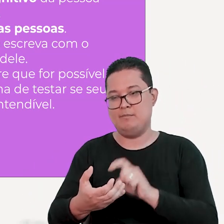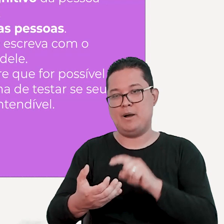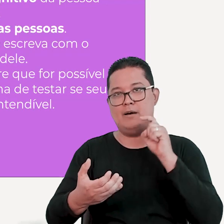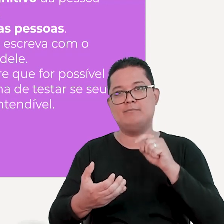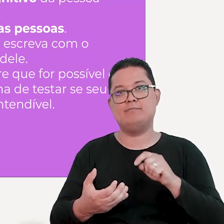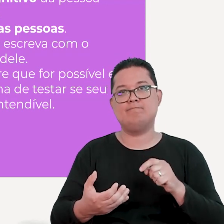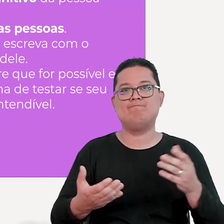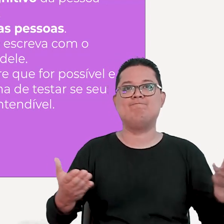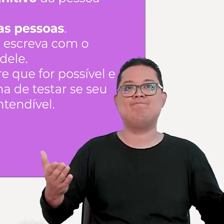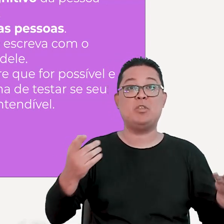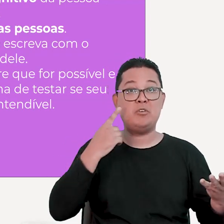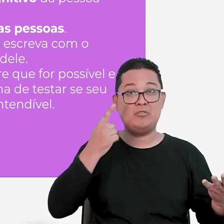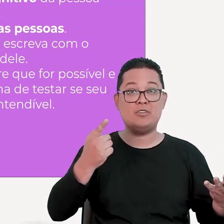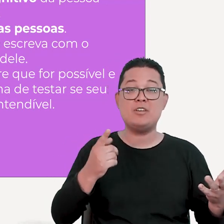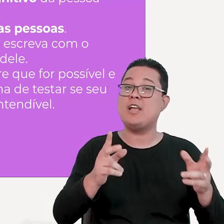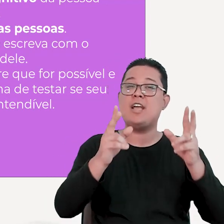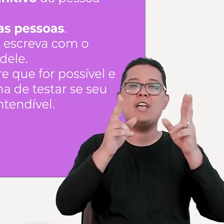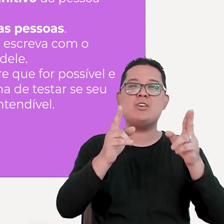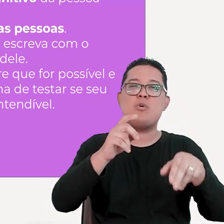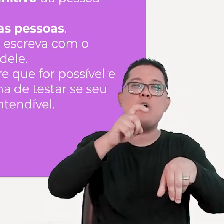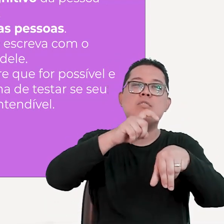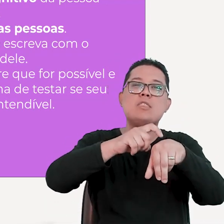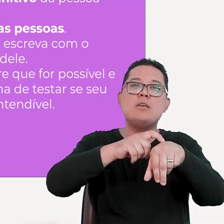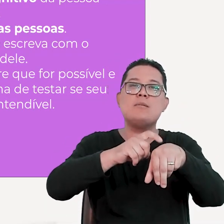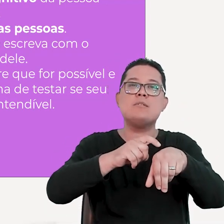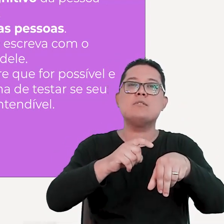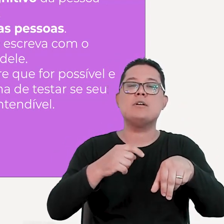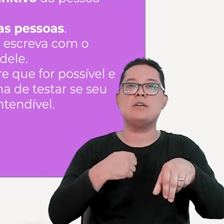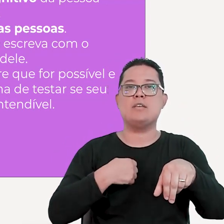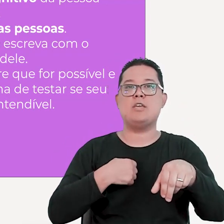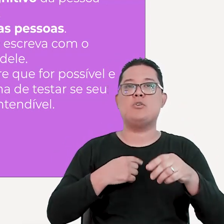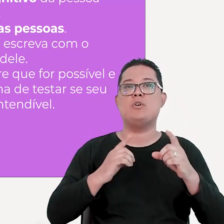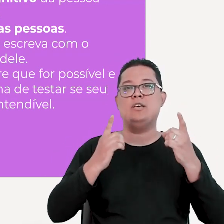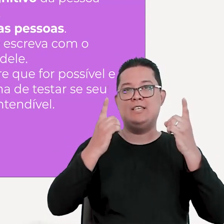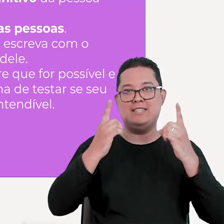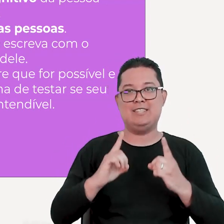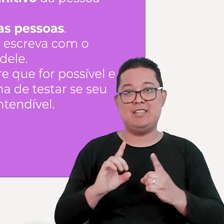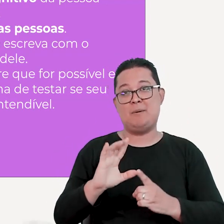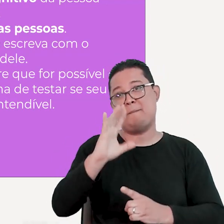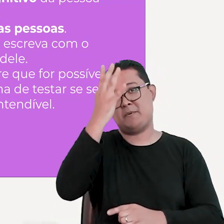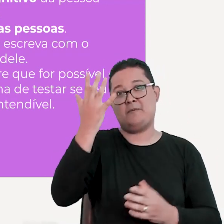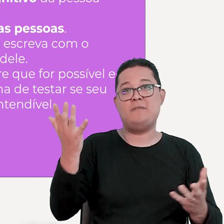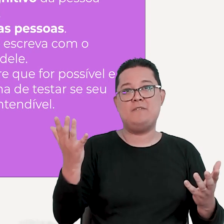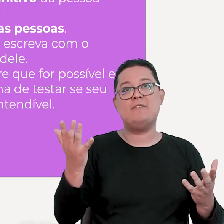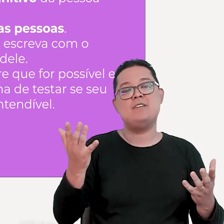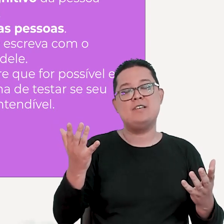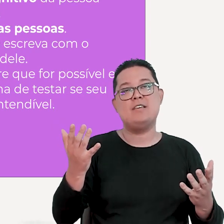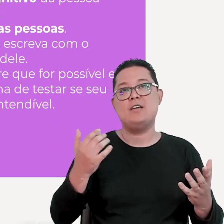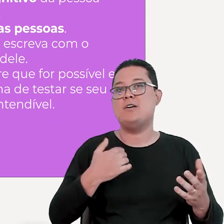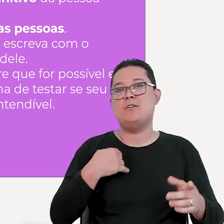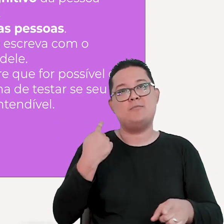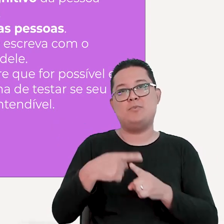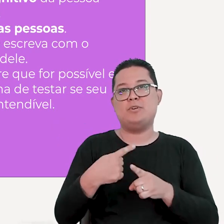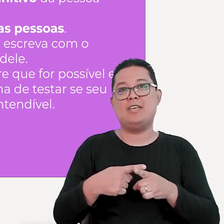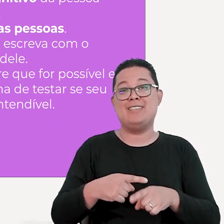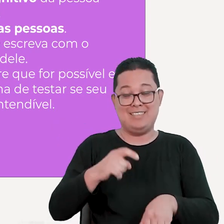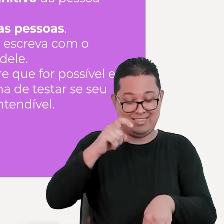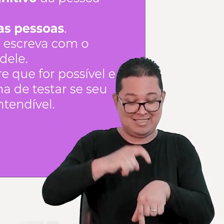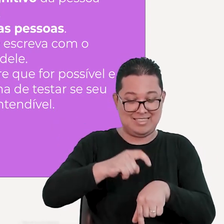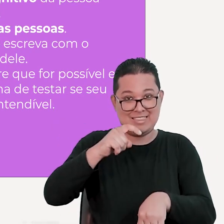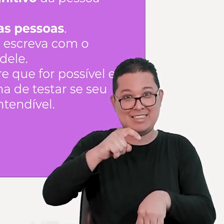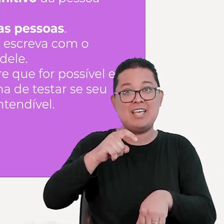momento, eu era uma pessoa que tinha uma deficiência situacional, né? Eu estava numa determinada situação que não